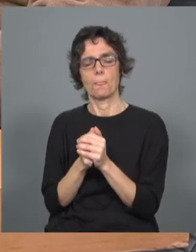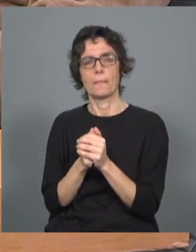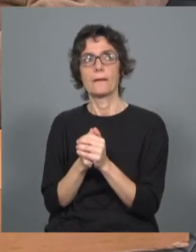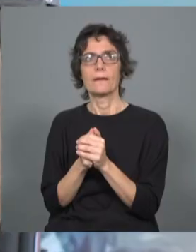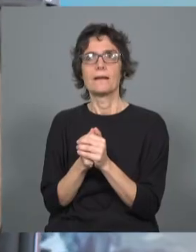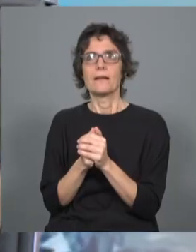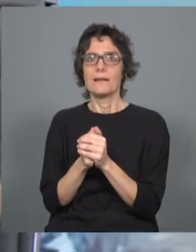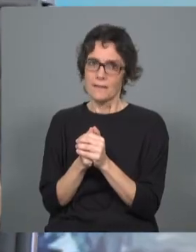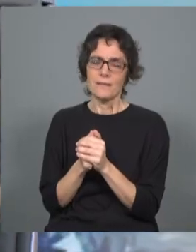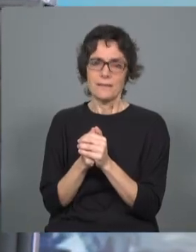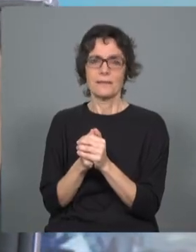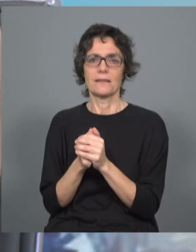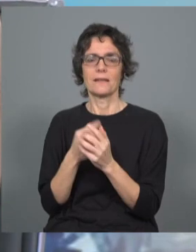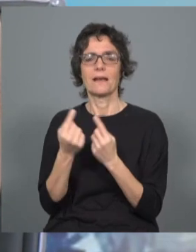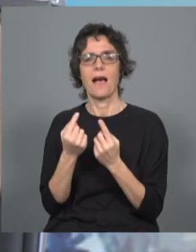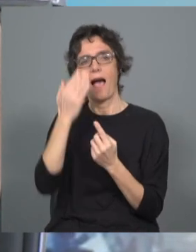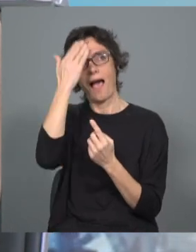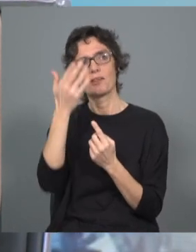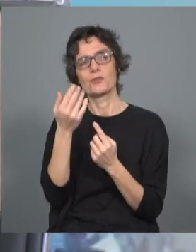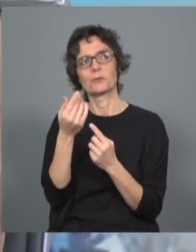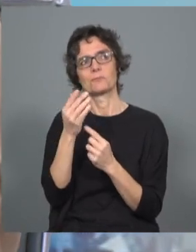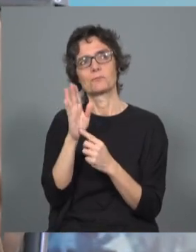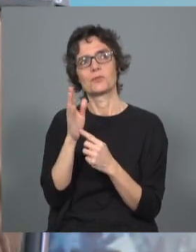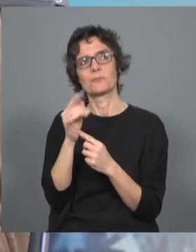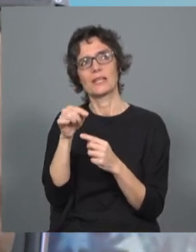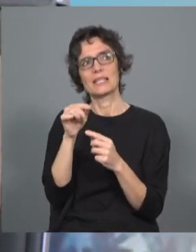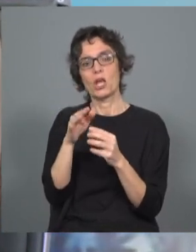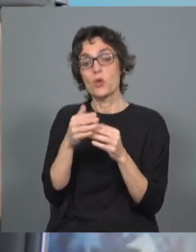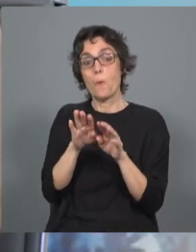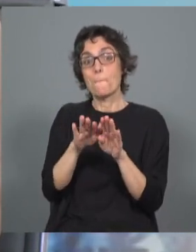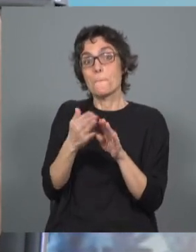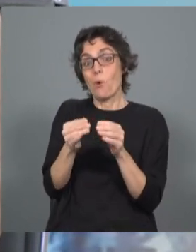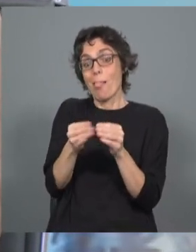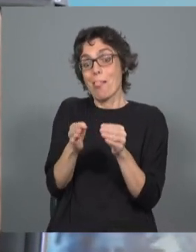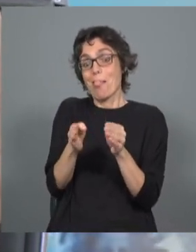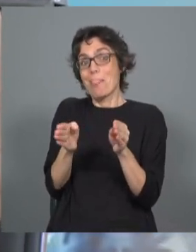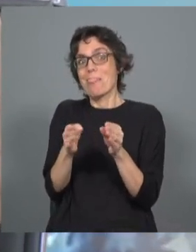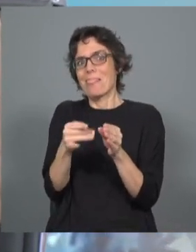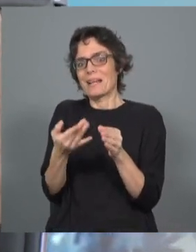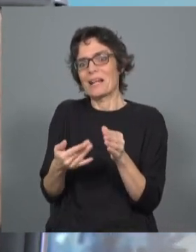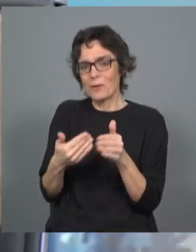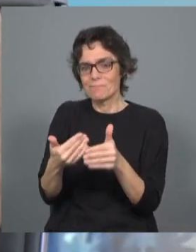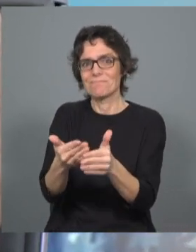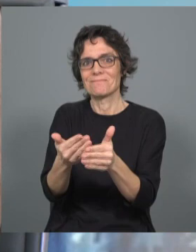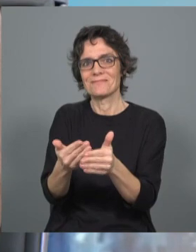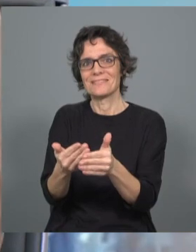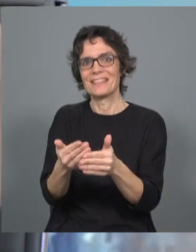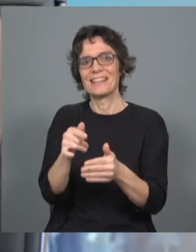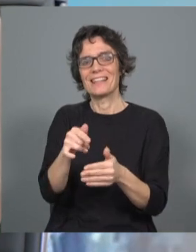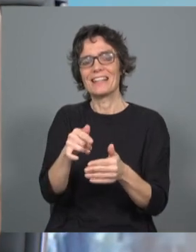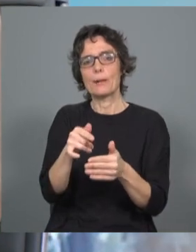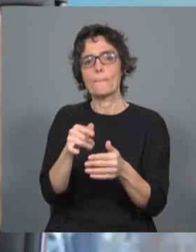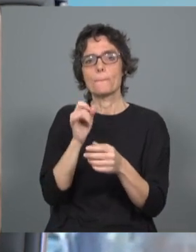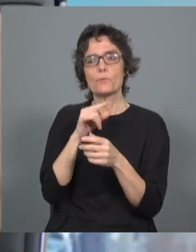parece muito suave e muito pequena, mas que de facto está a abrir muito, e que é uma volta